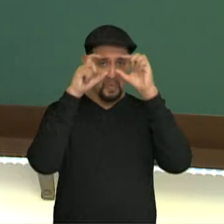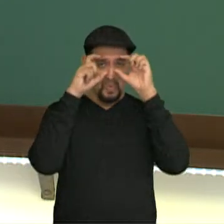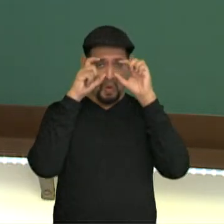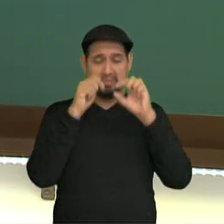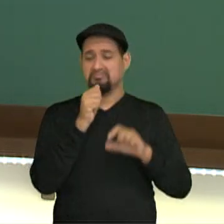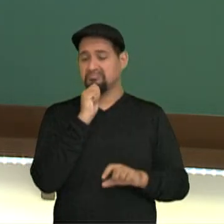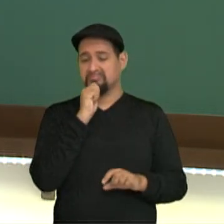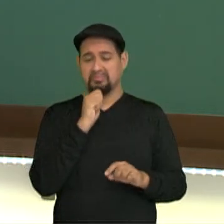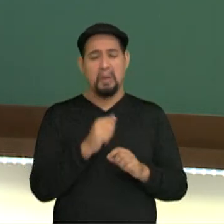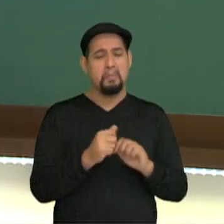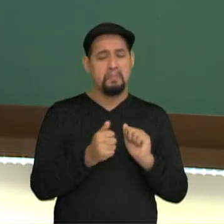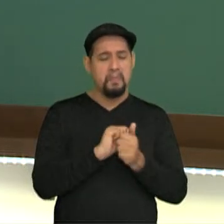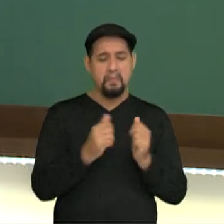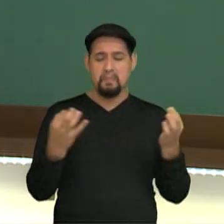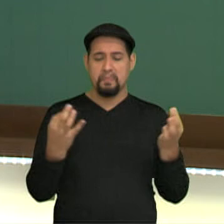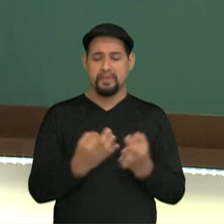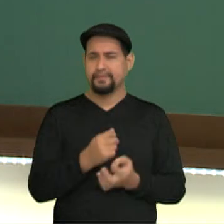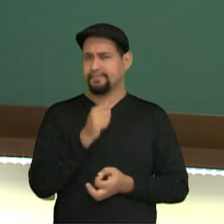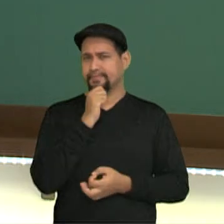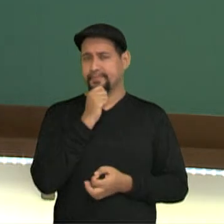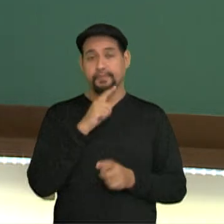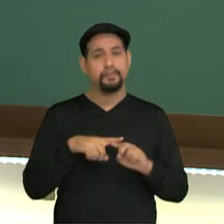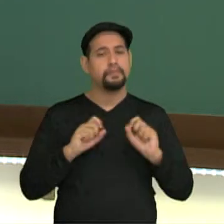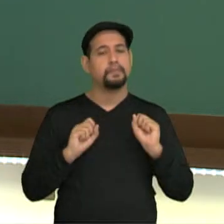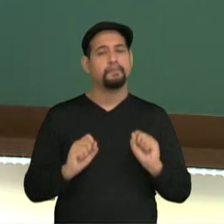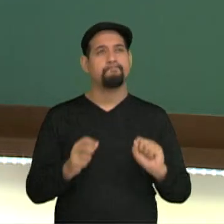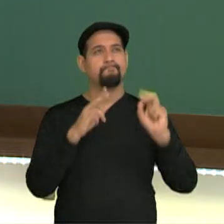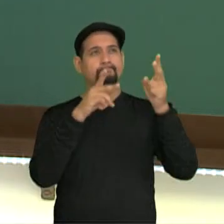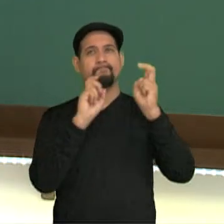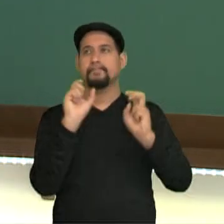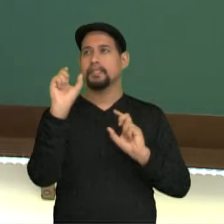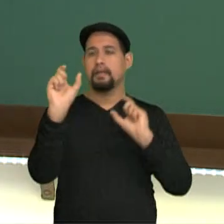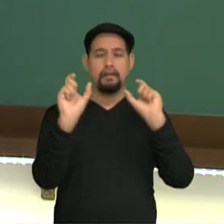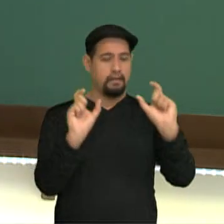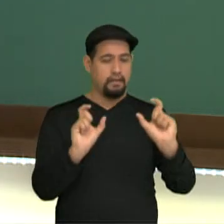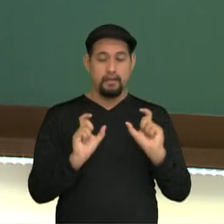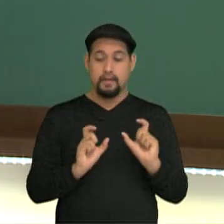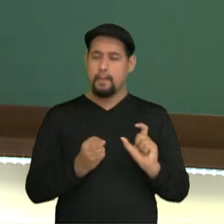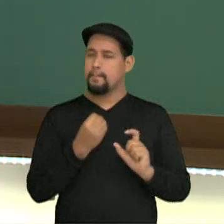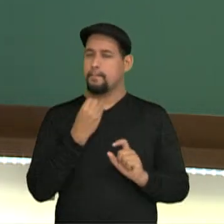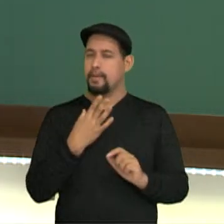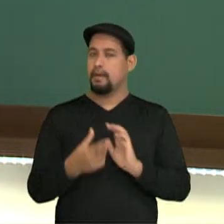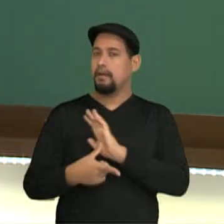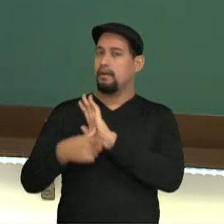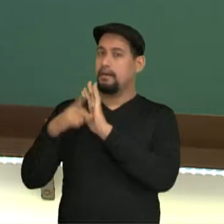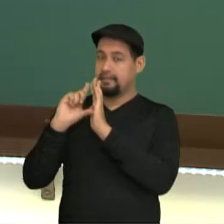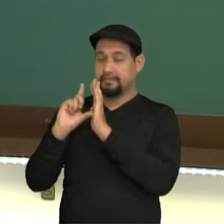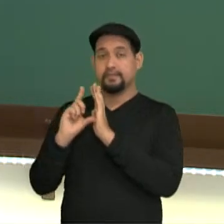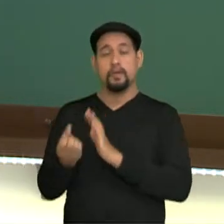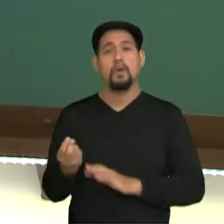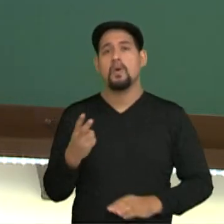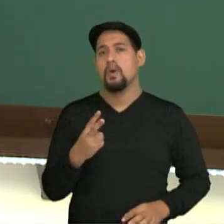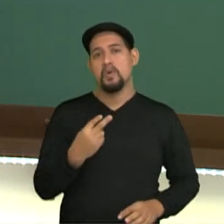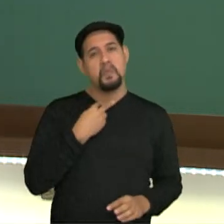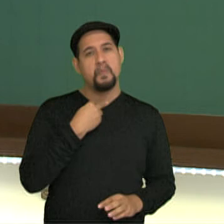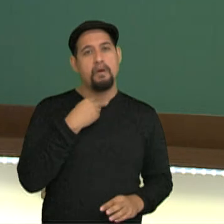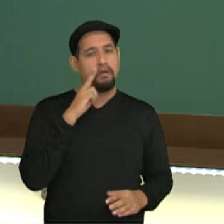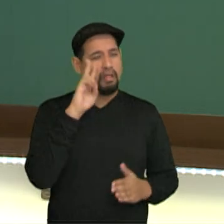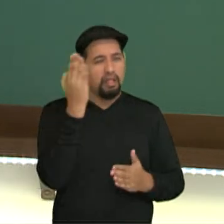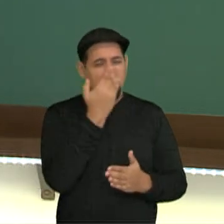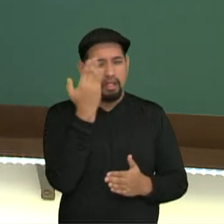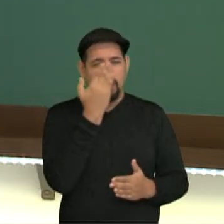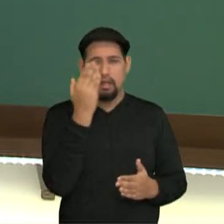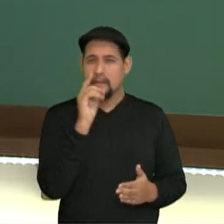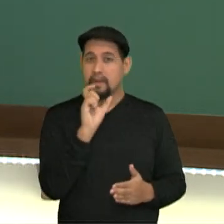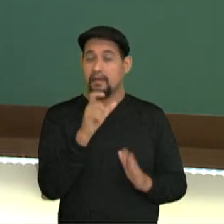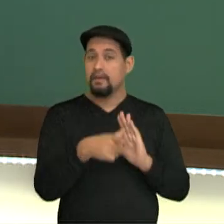adaptado ou ela poderia ver as palavras muito bem antes, né? Ou não poderia ver as palavras